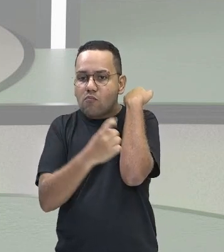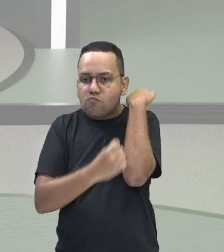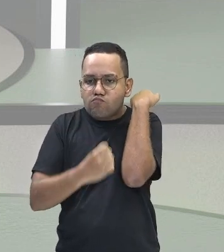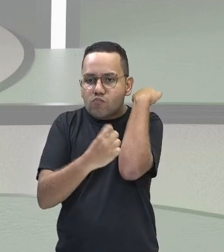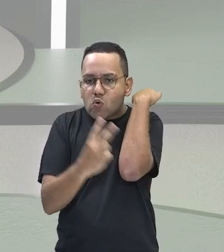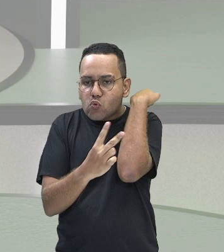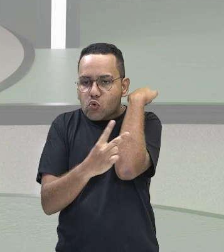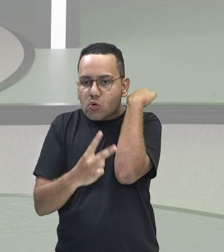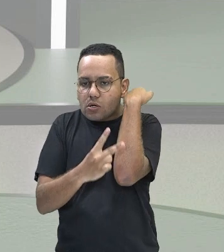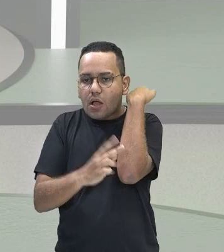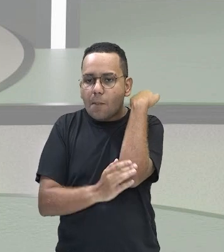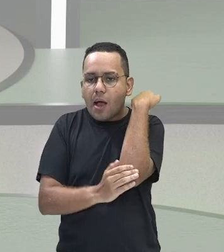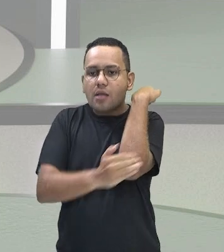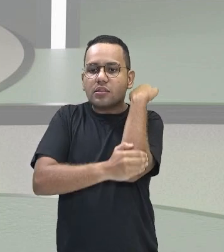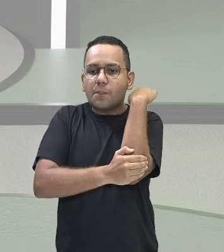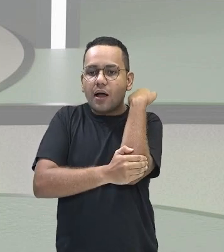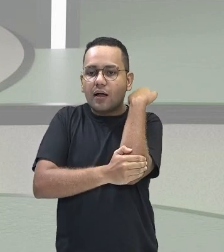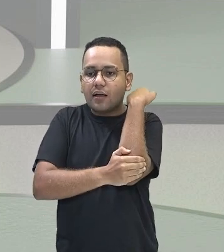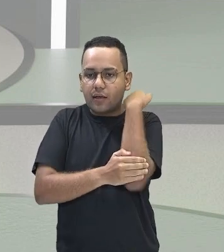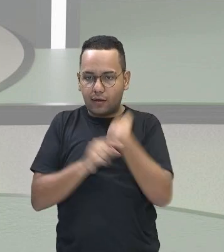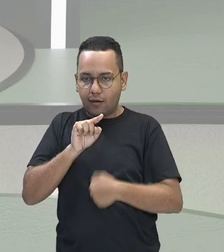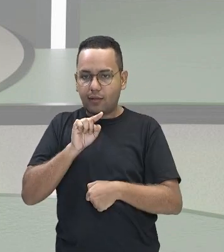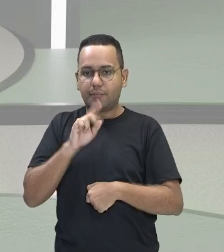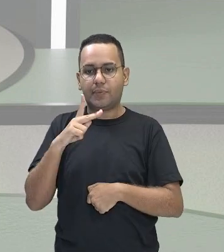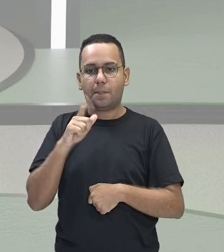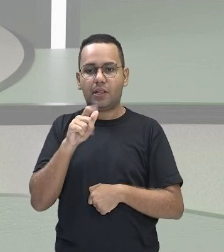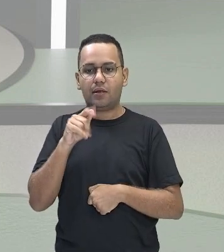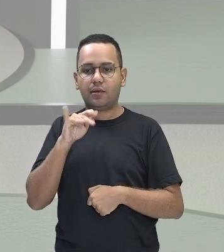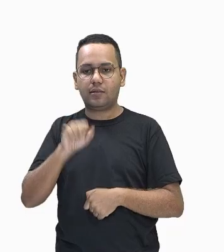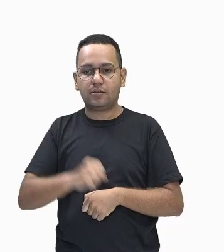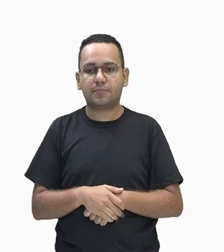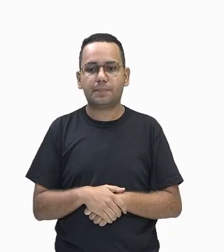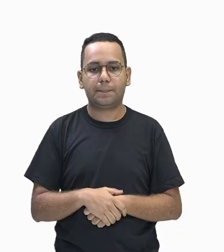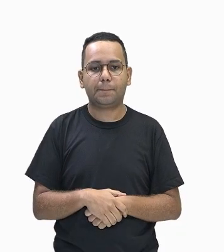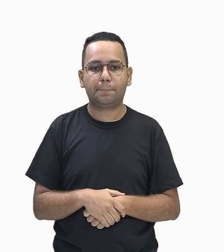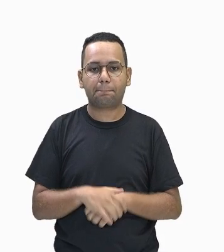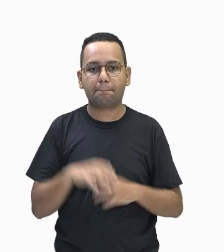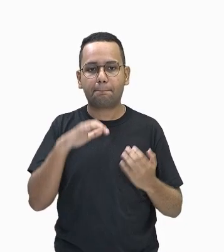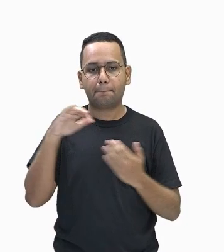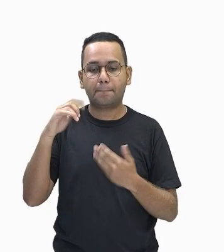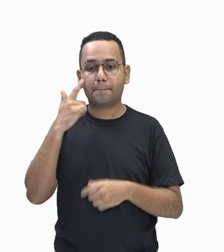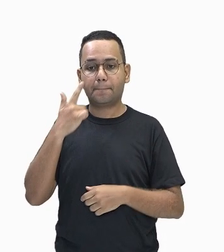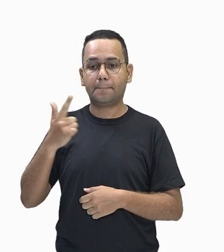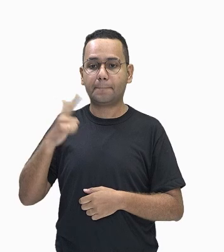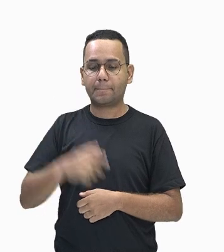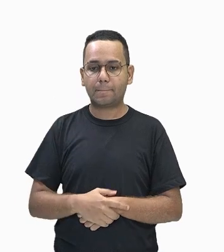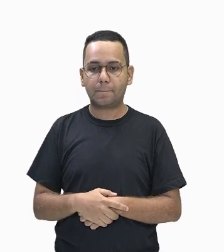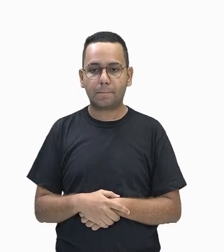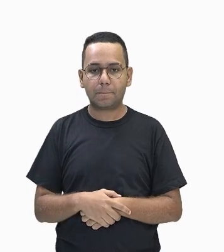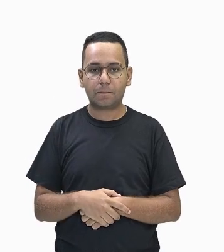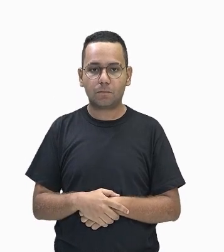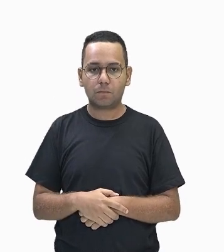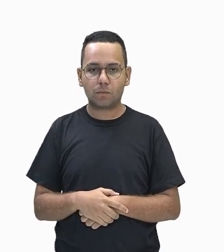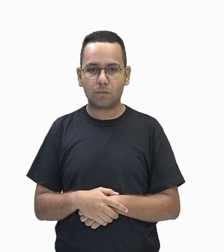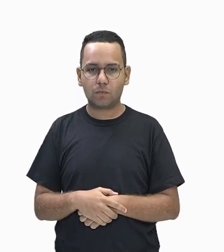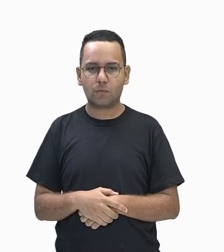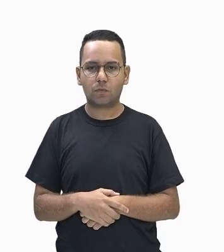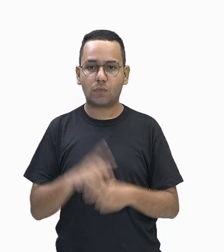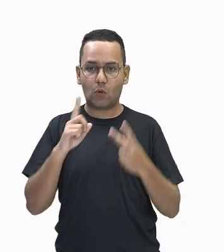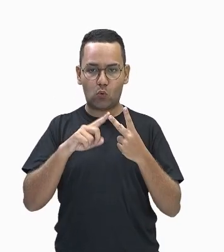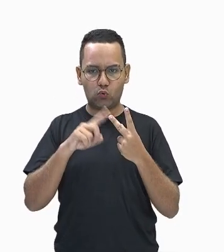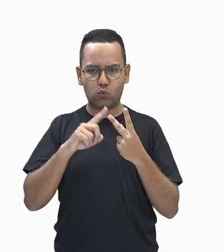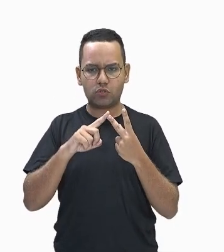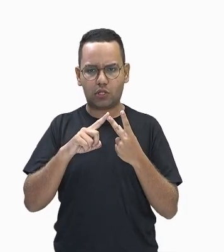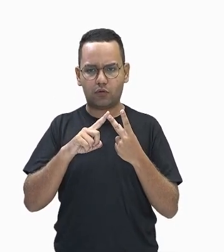elementos figurados do nosso sangue. Dando continuidade aos tipos de tecido conjuntivo, eu trago para vocês o